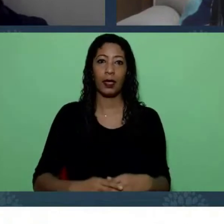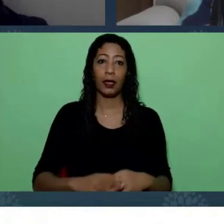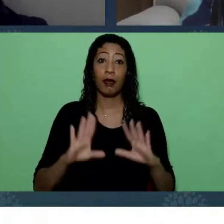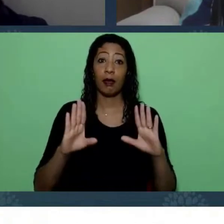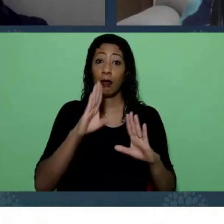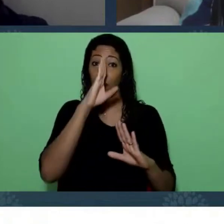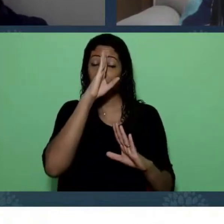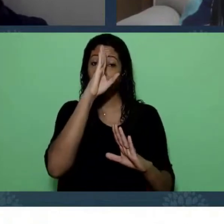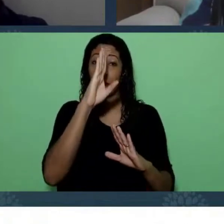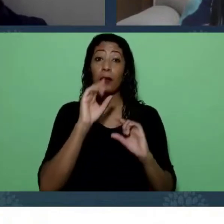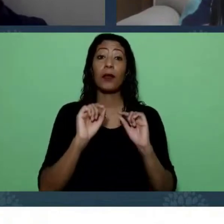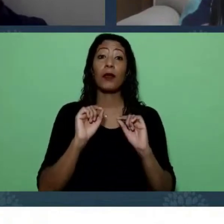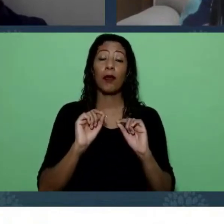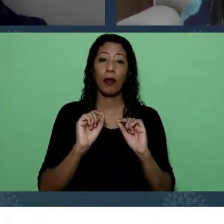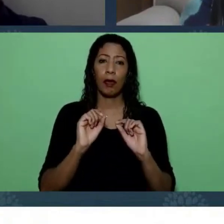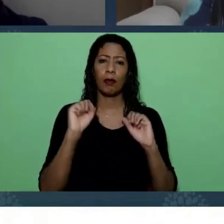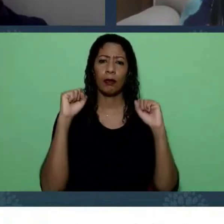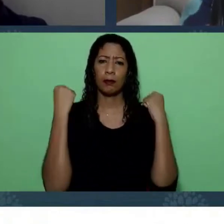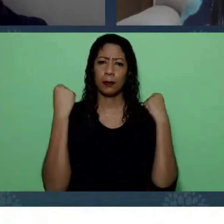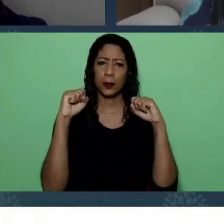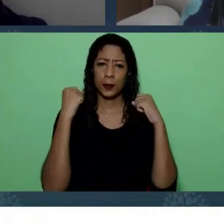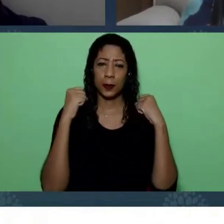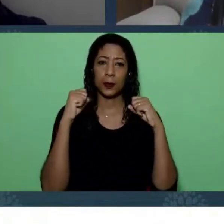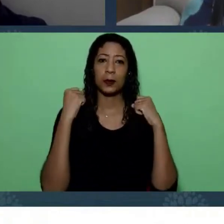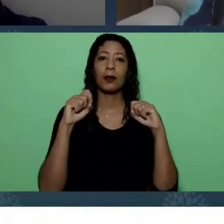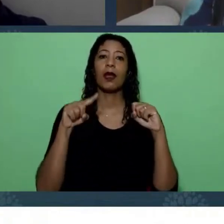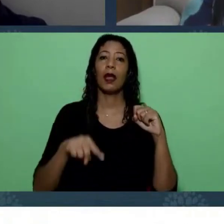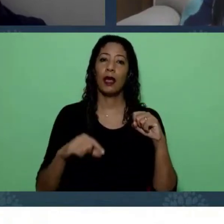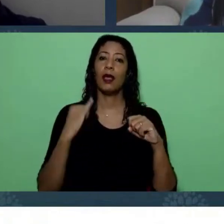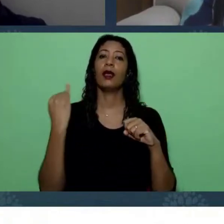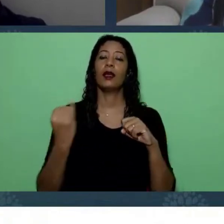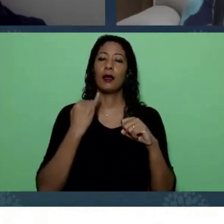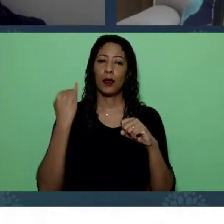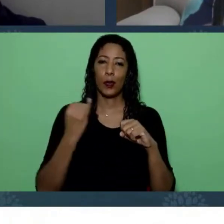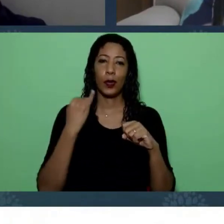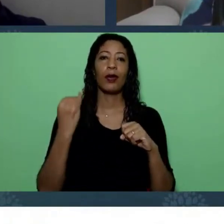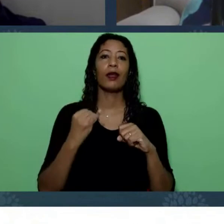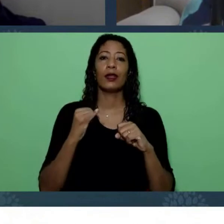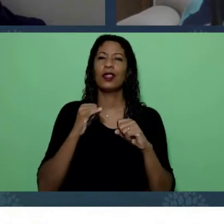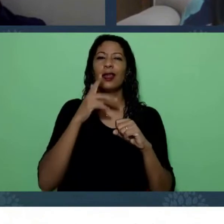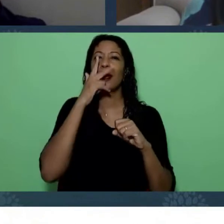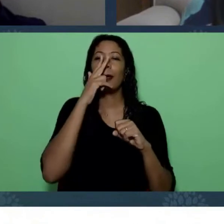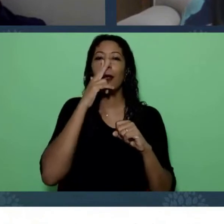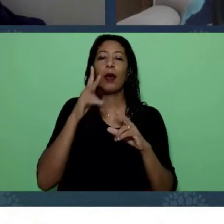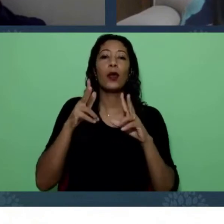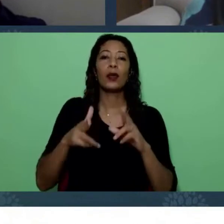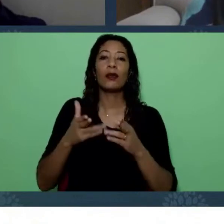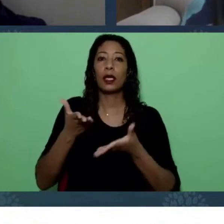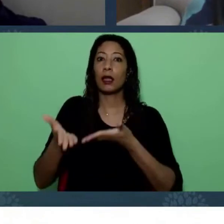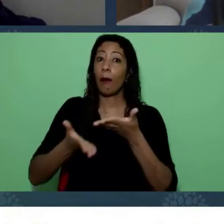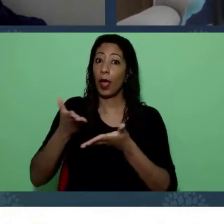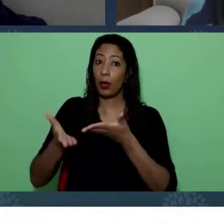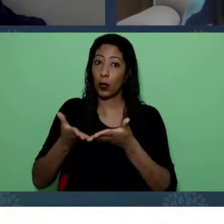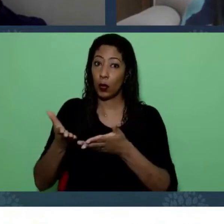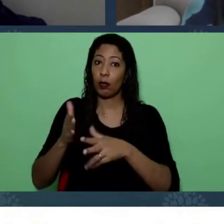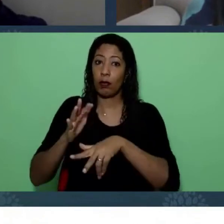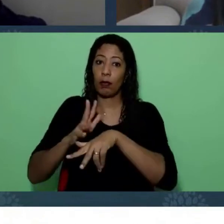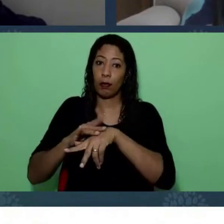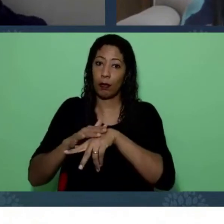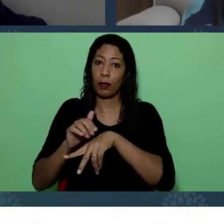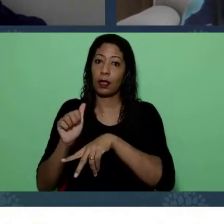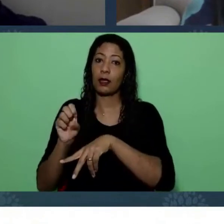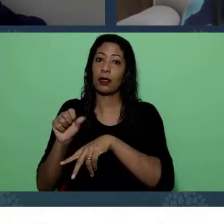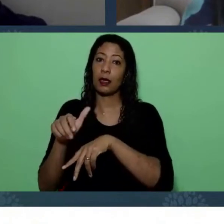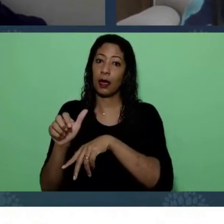física deve ser introduzida como um tratamento geral no paciente com asma, mas a gente precisa,